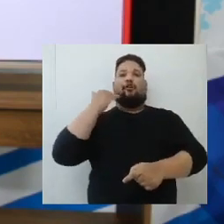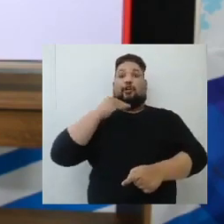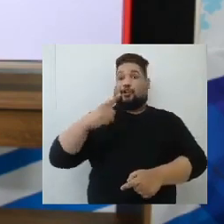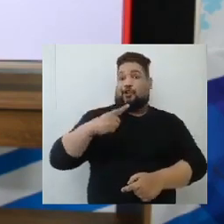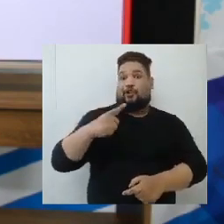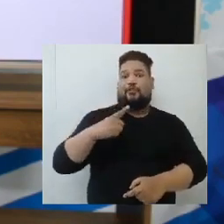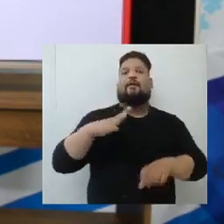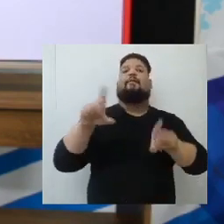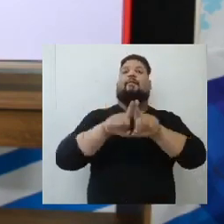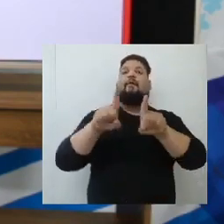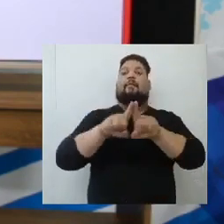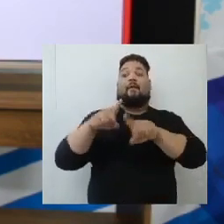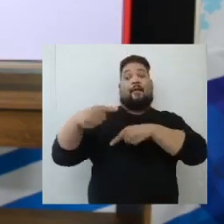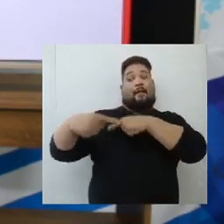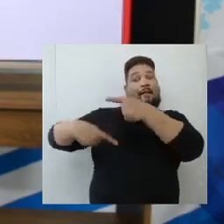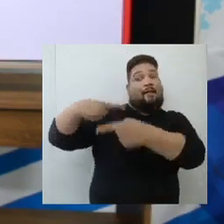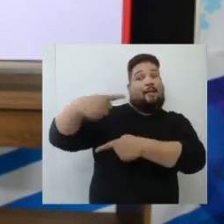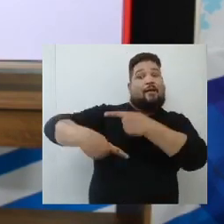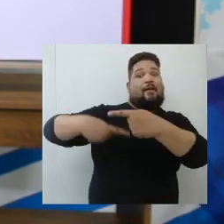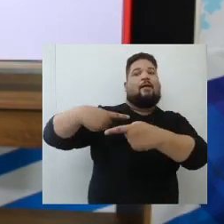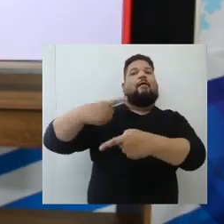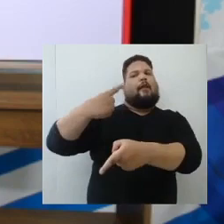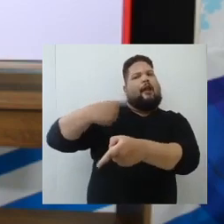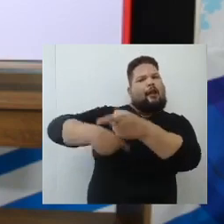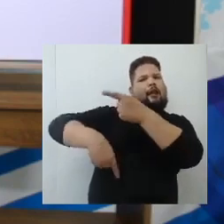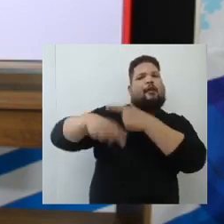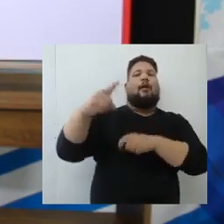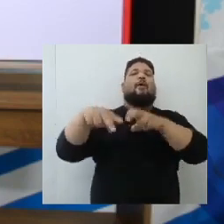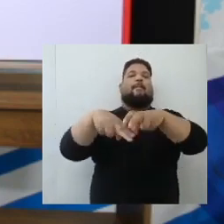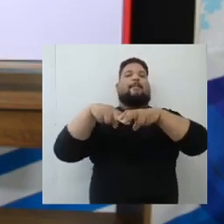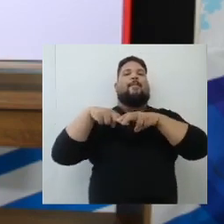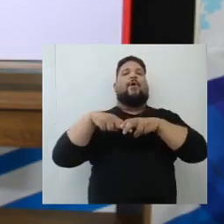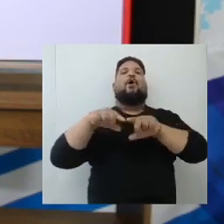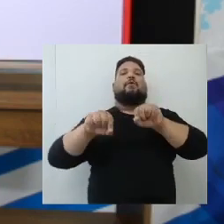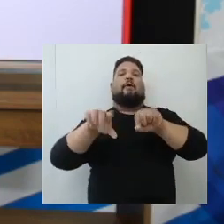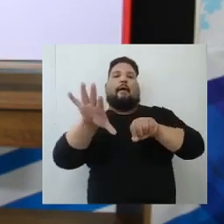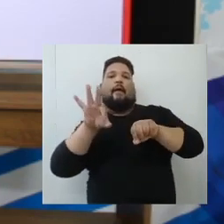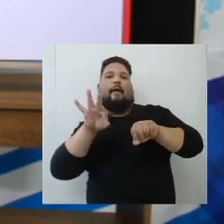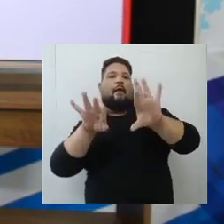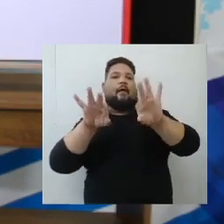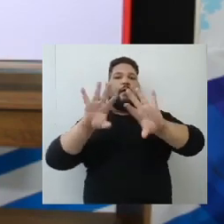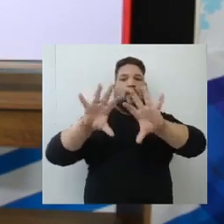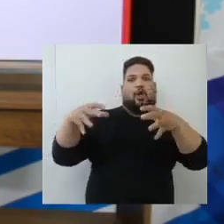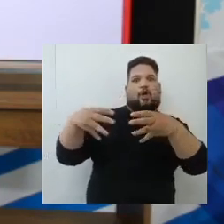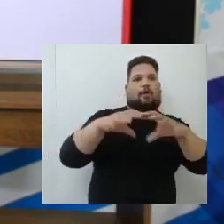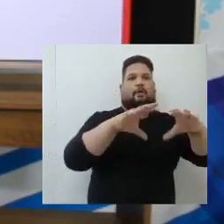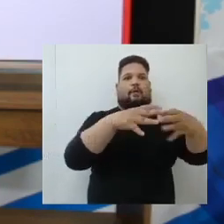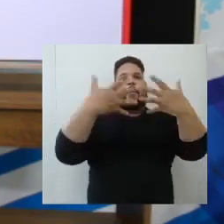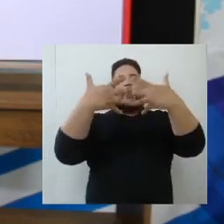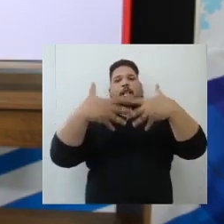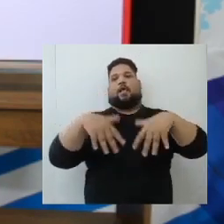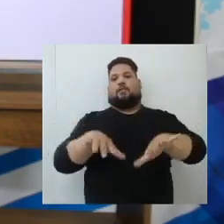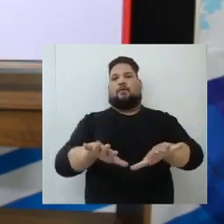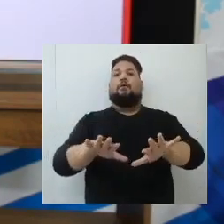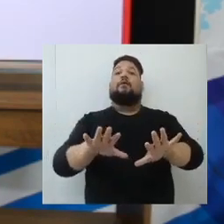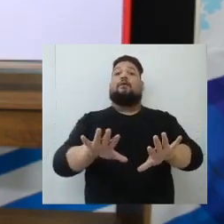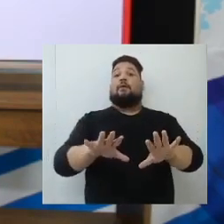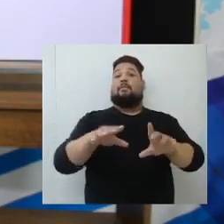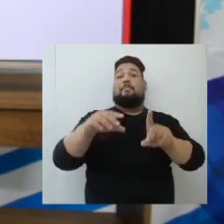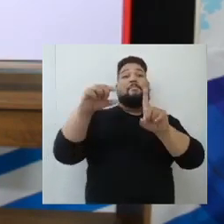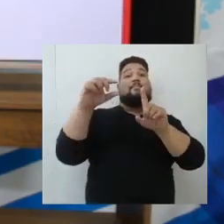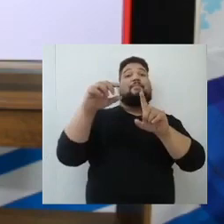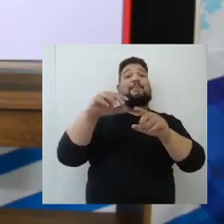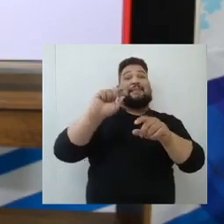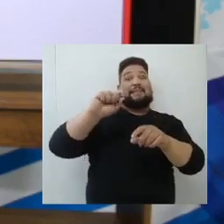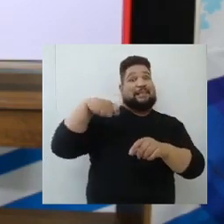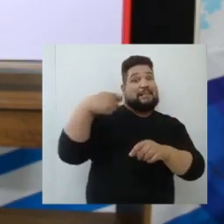e a de que essa evolução ocorreu por meio da seleção natural. Então, as palavras-chave para